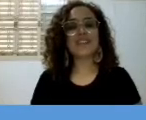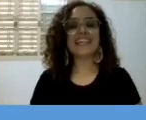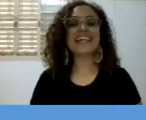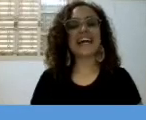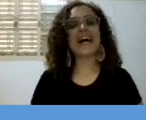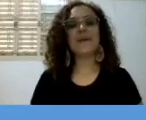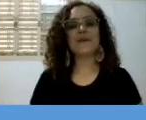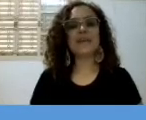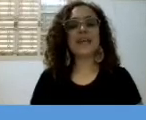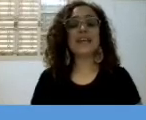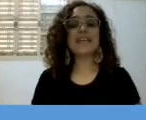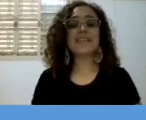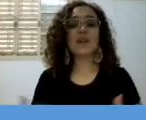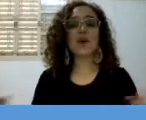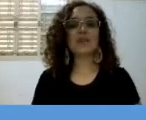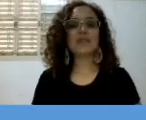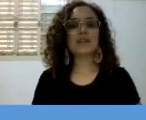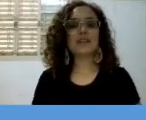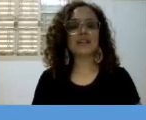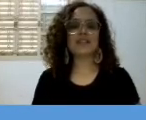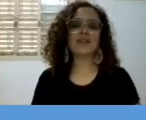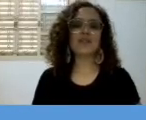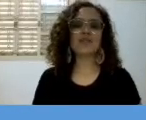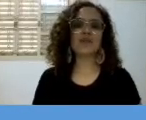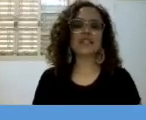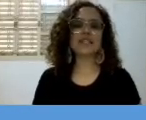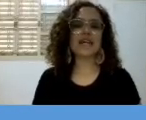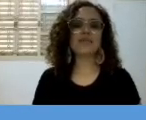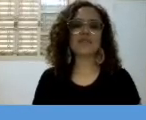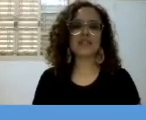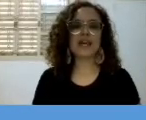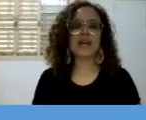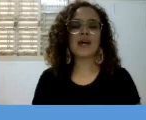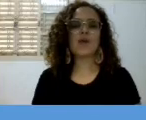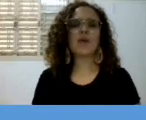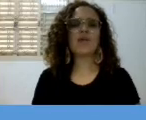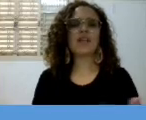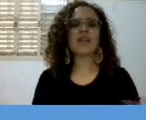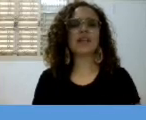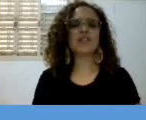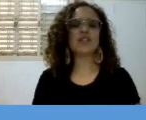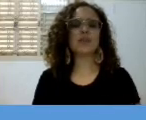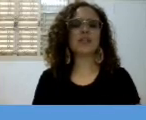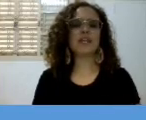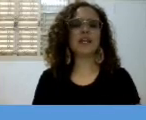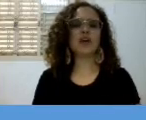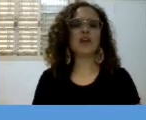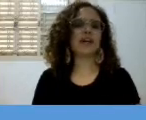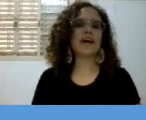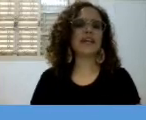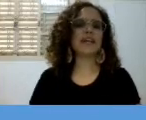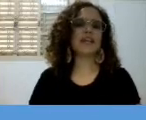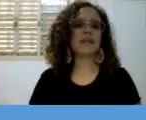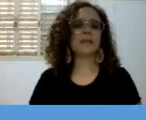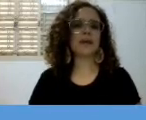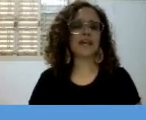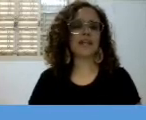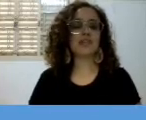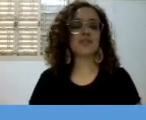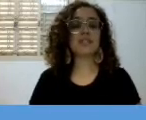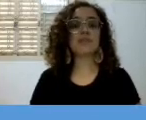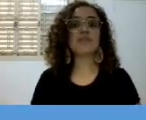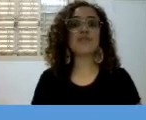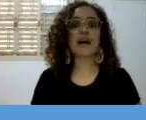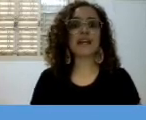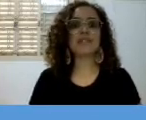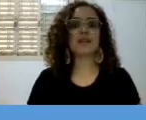Vocês viram que legal? E existem outras quadrinhas que nós conhecemos, né? Qual quadrinha que a gente poderia colocar aí também?